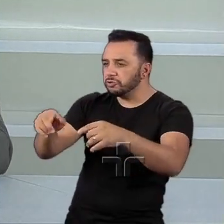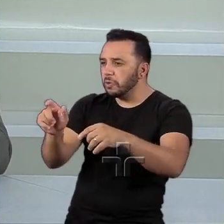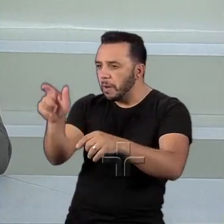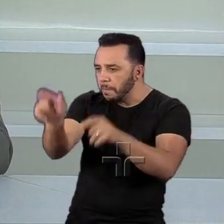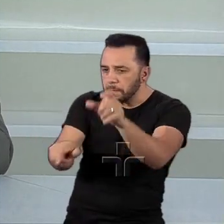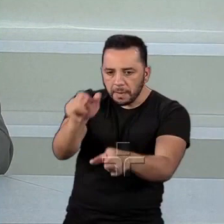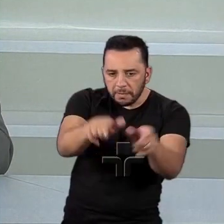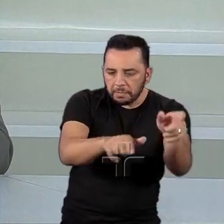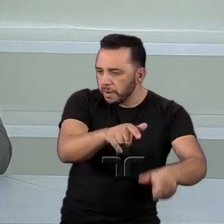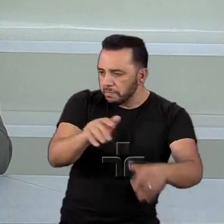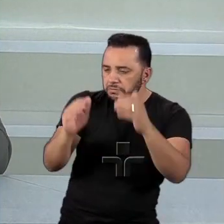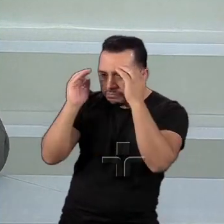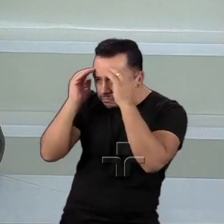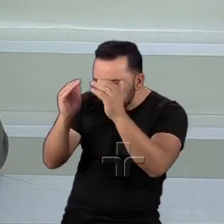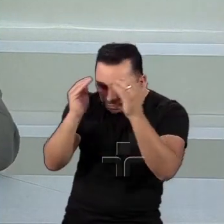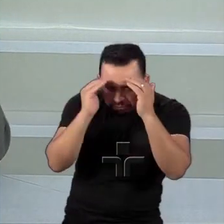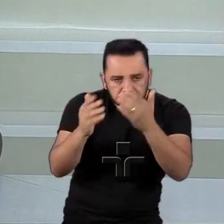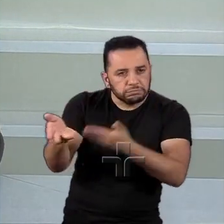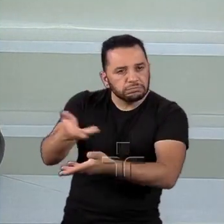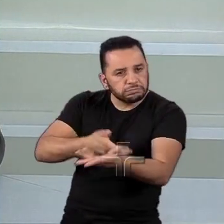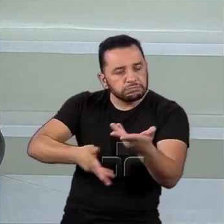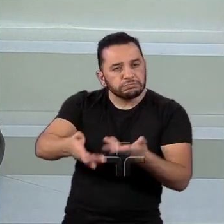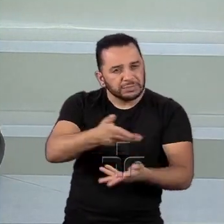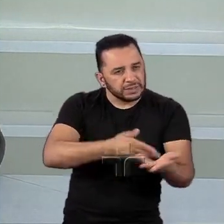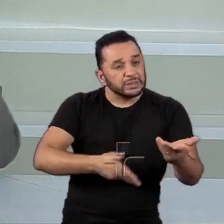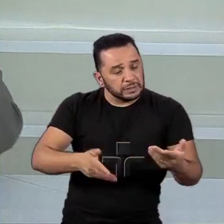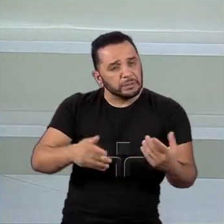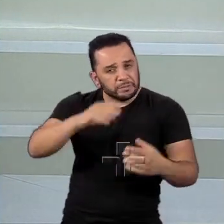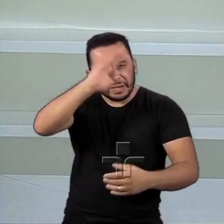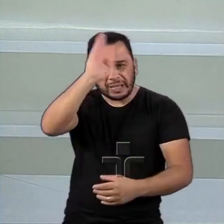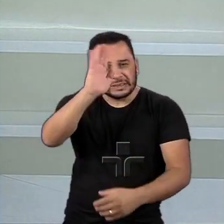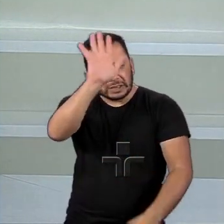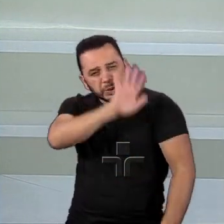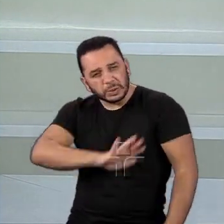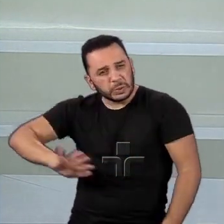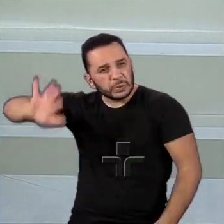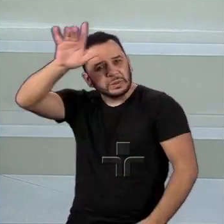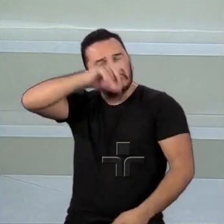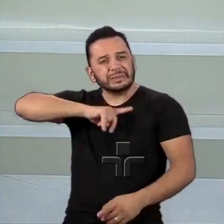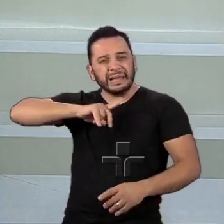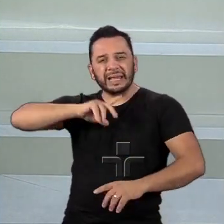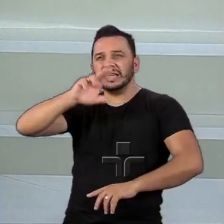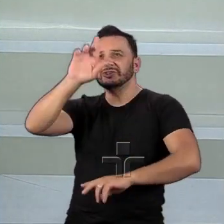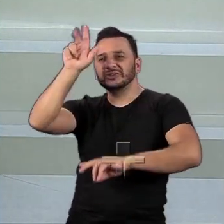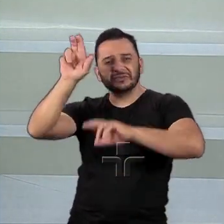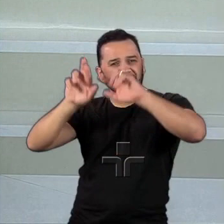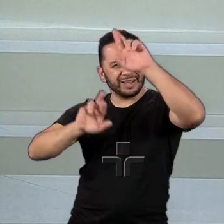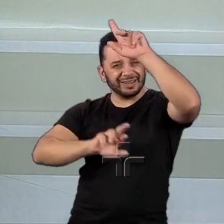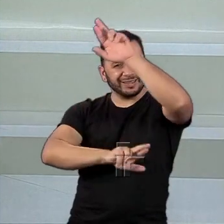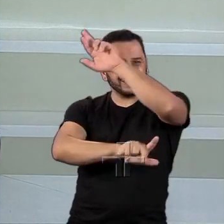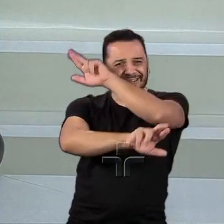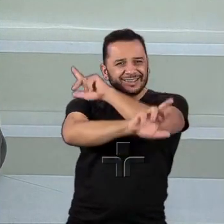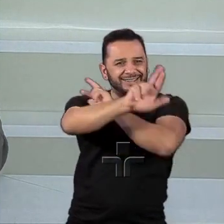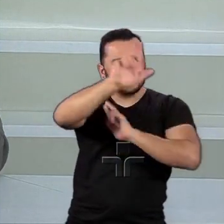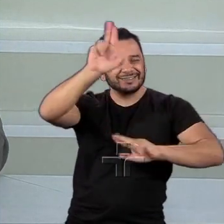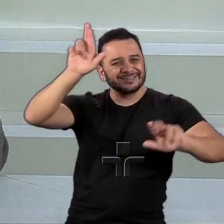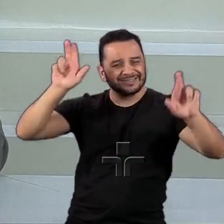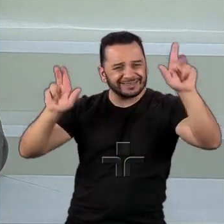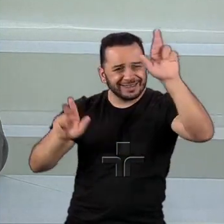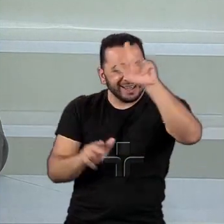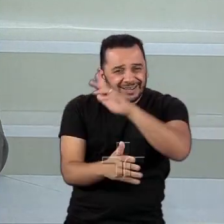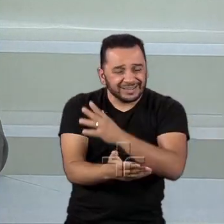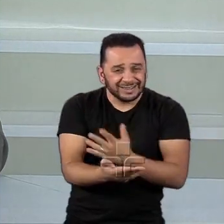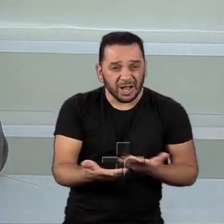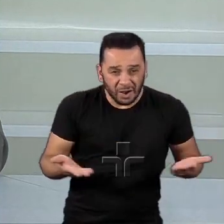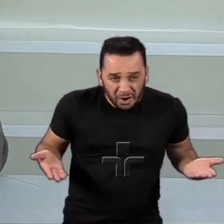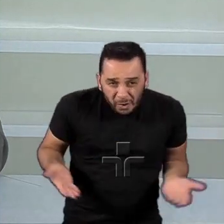nós estamos hoje vivendo no Brasil, que não podem ser acirradas. O acirramento que nós estamos vendo construído está levando eu